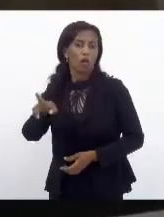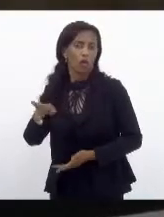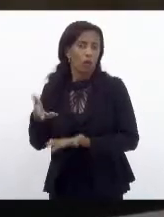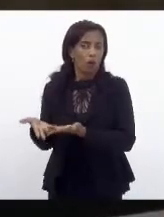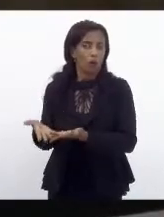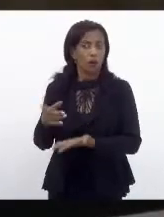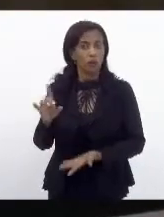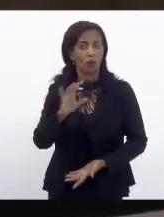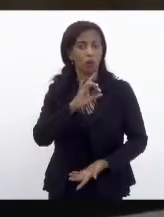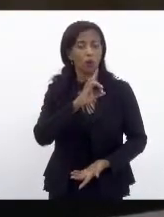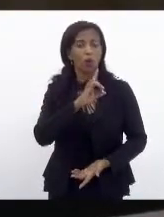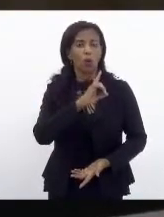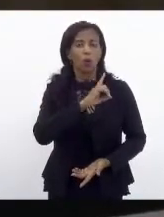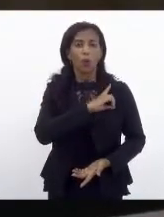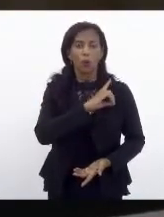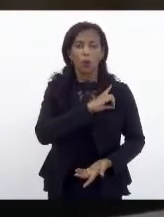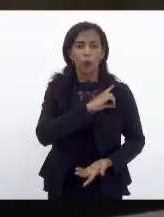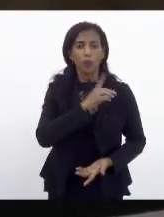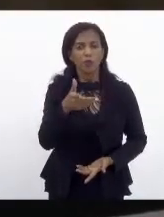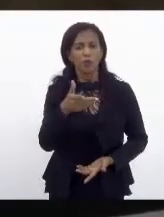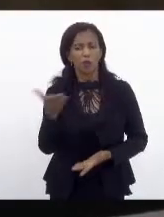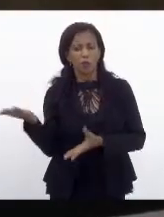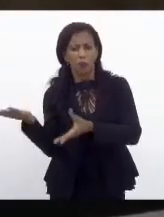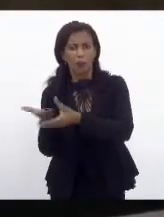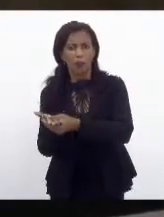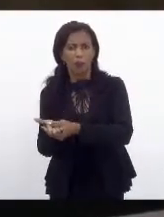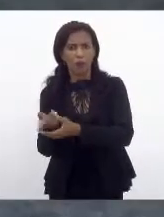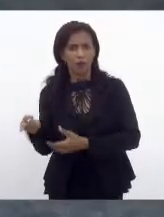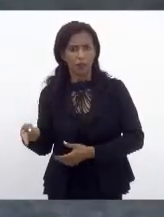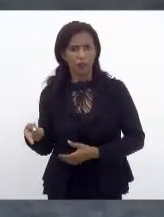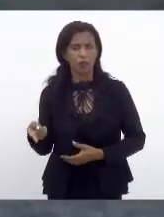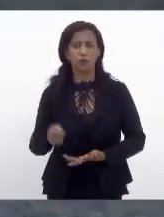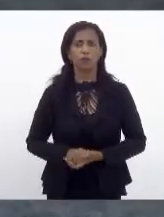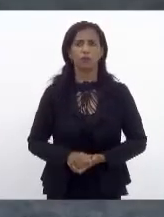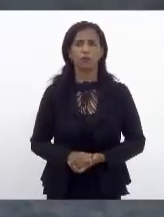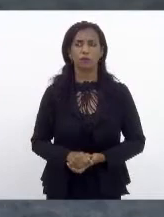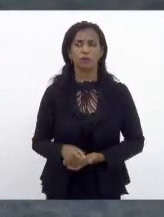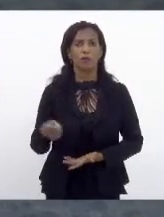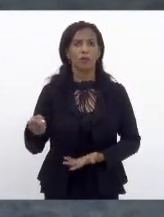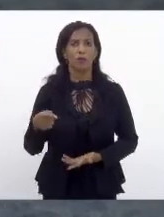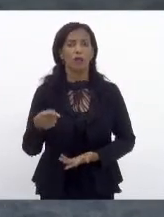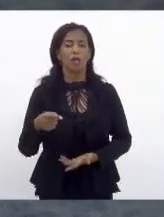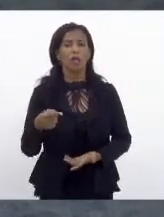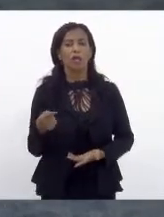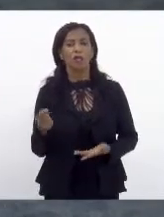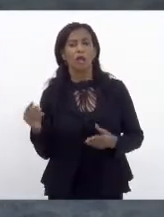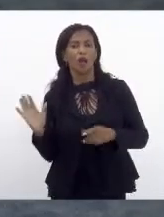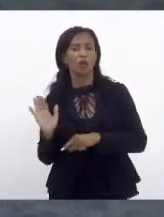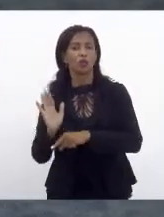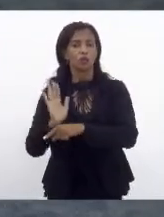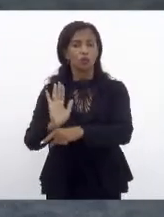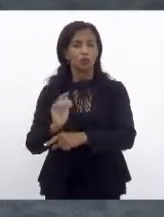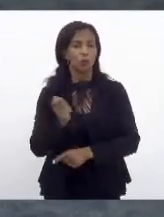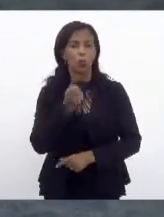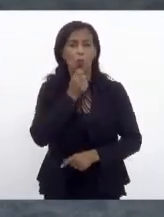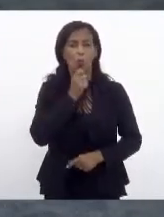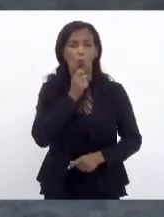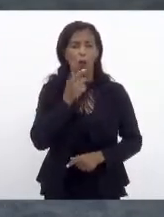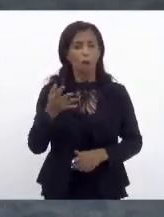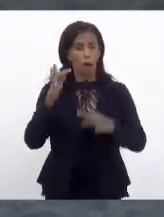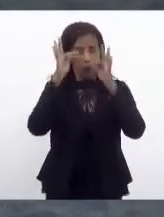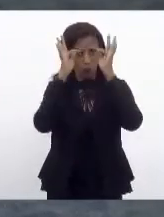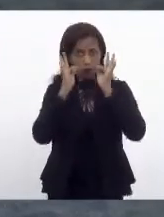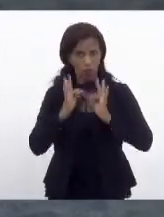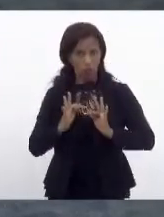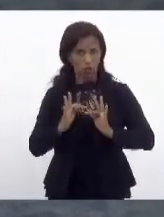do policial estar respondendo a um processo, essa remuneração não contaria. Mas na condição de